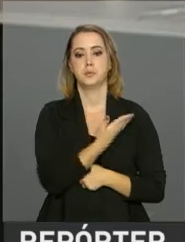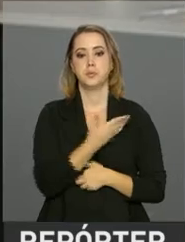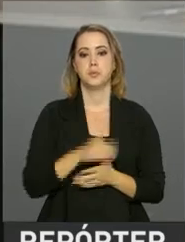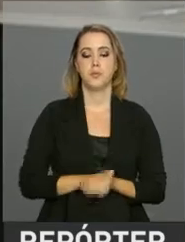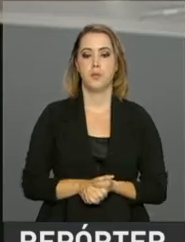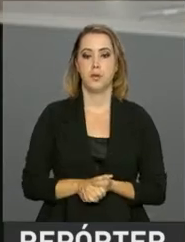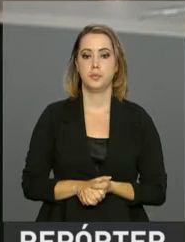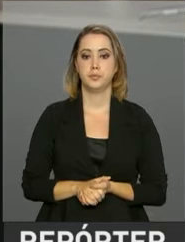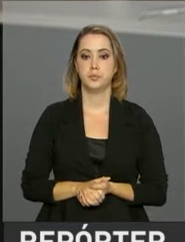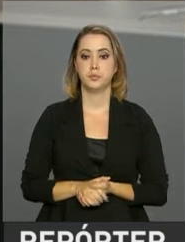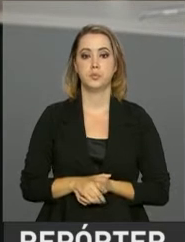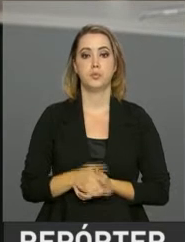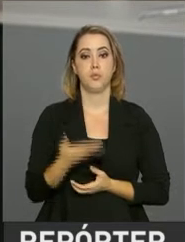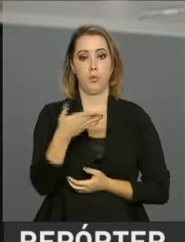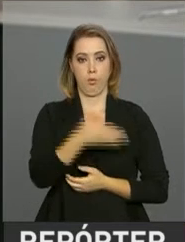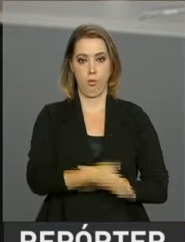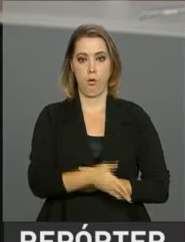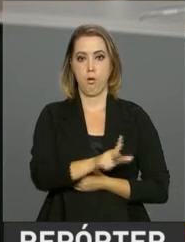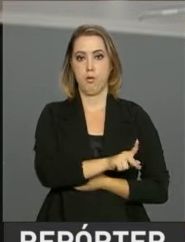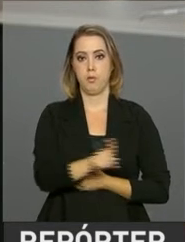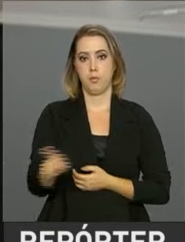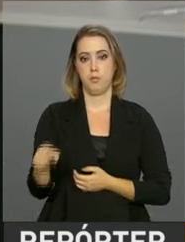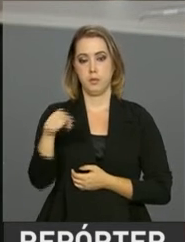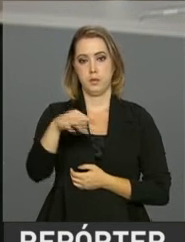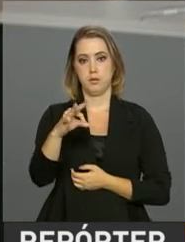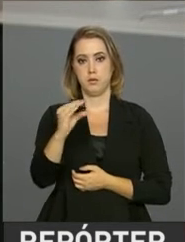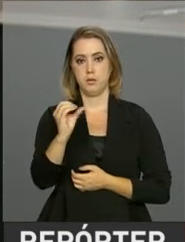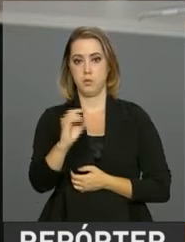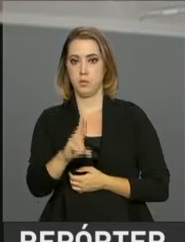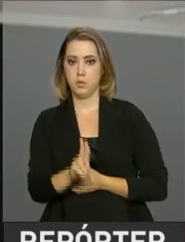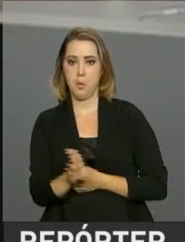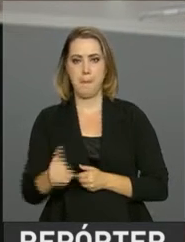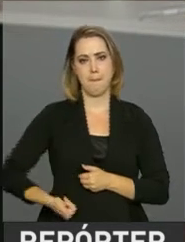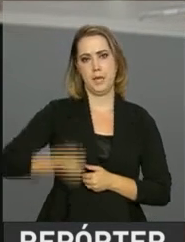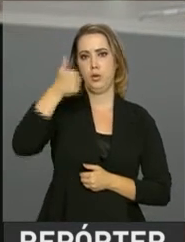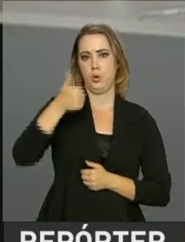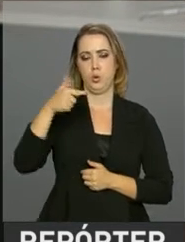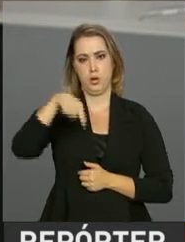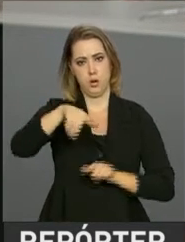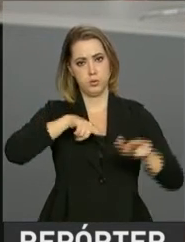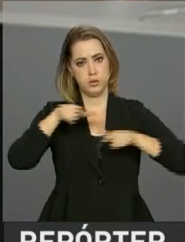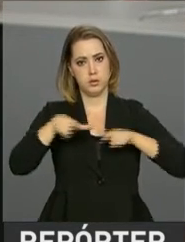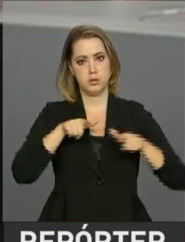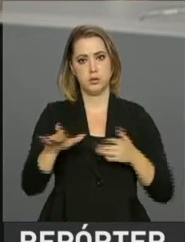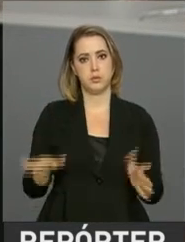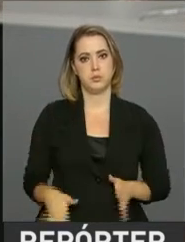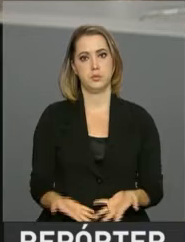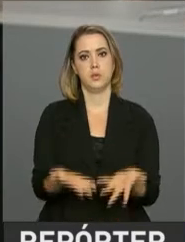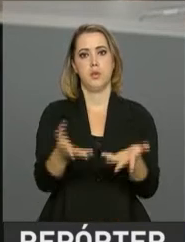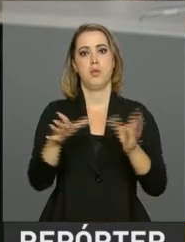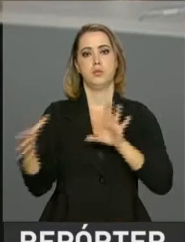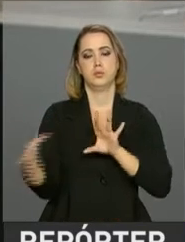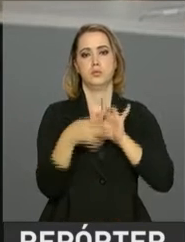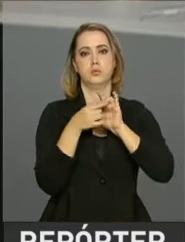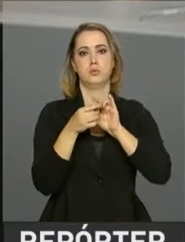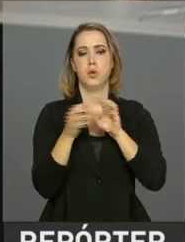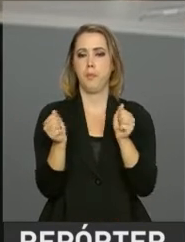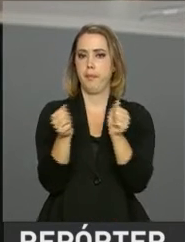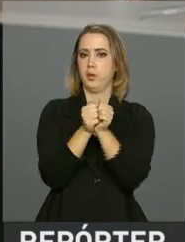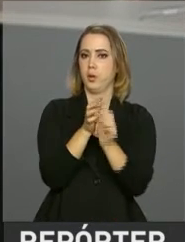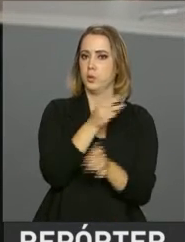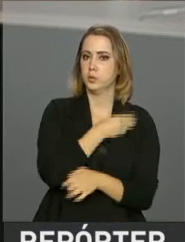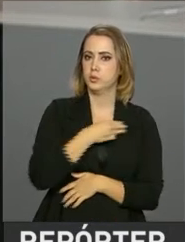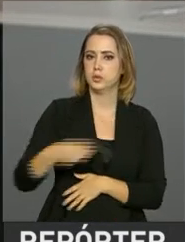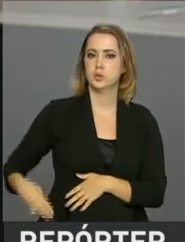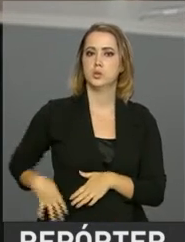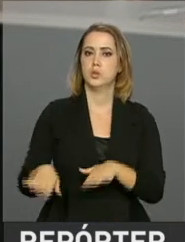corte. Cabe ao presidente desta corte zelar por seu engrandecimento, mediante a promoção da união de seus ministros,